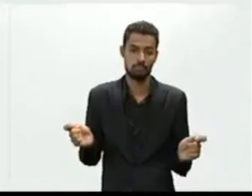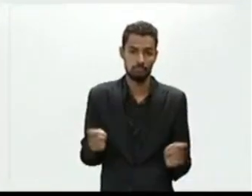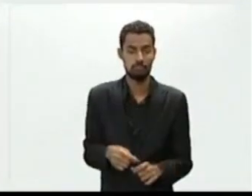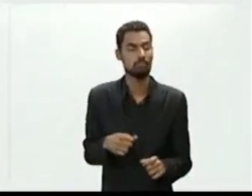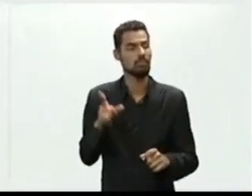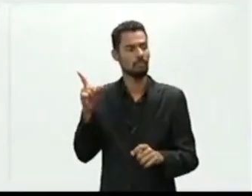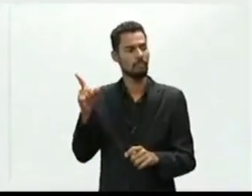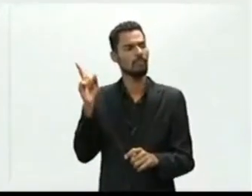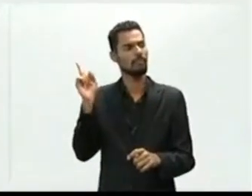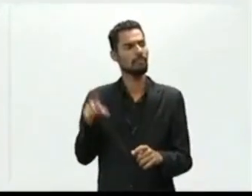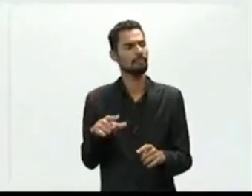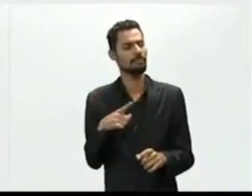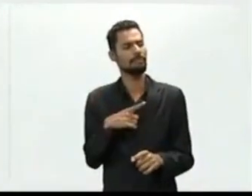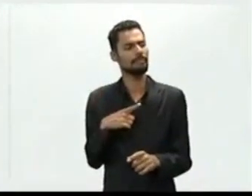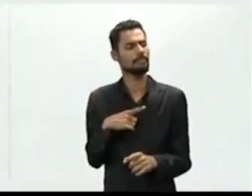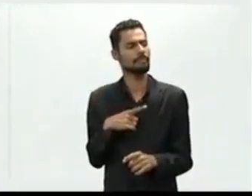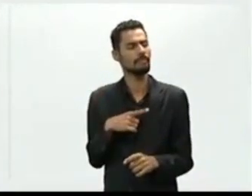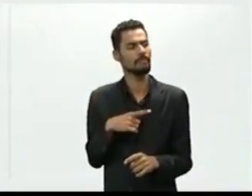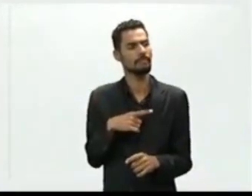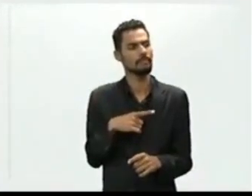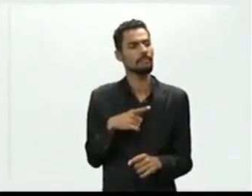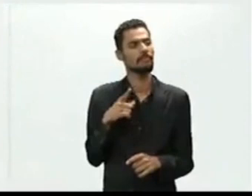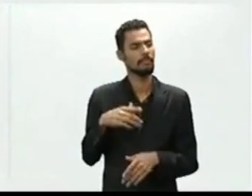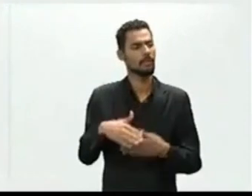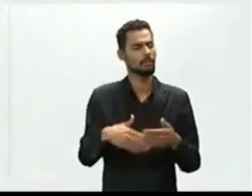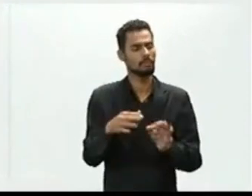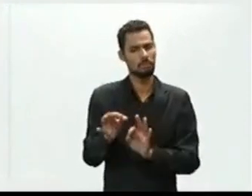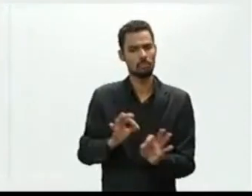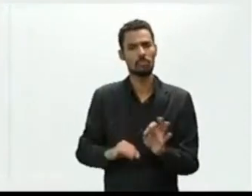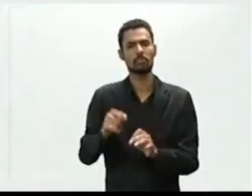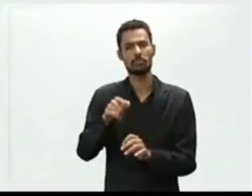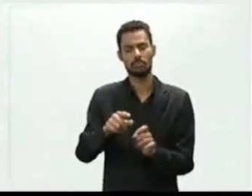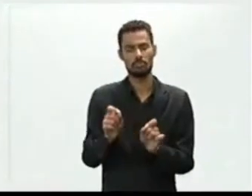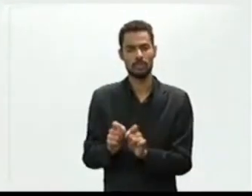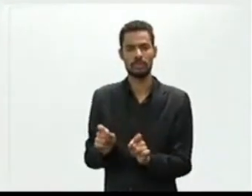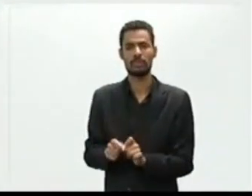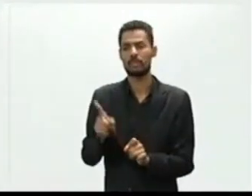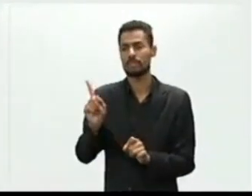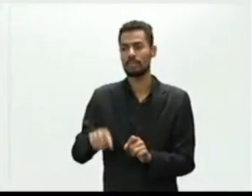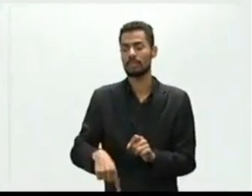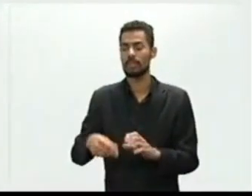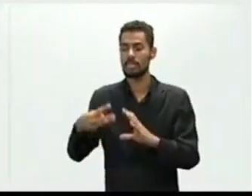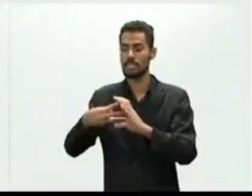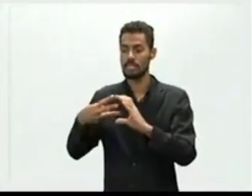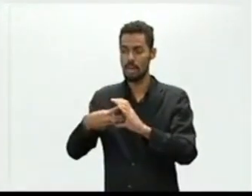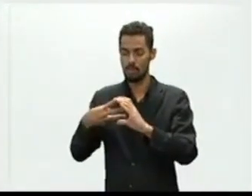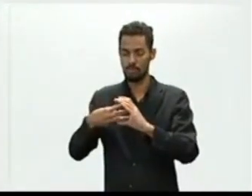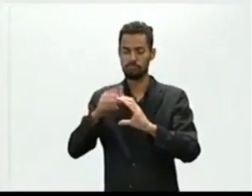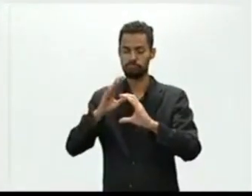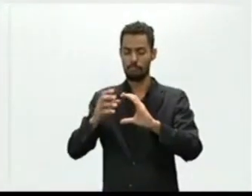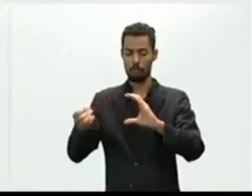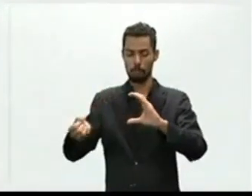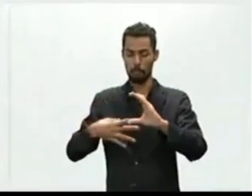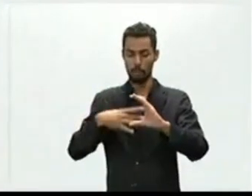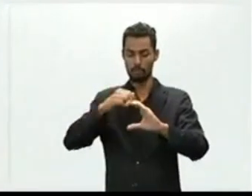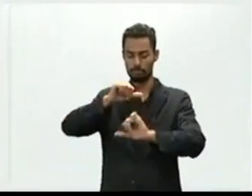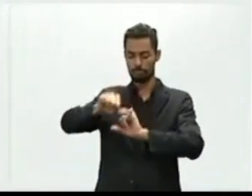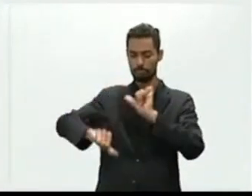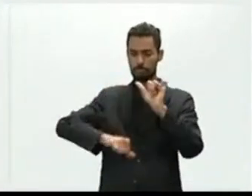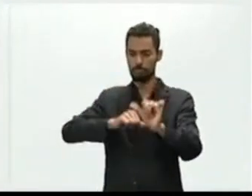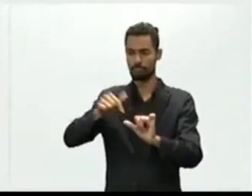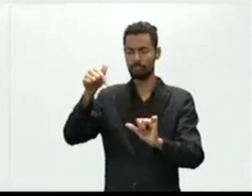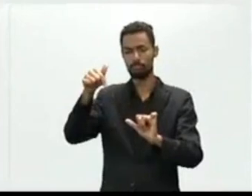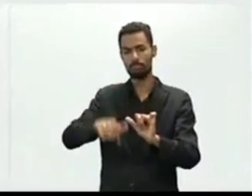elas foram... Então, por essa reprogramação, você consegue fazer células, pegar uma célula adulta e regredir ela para um